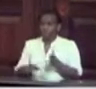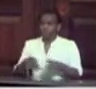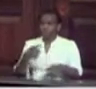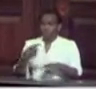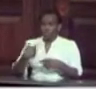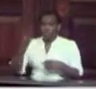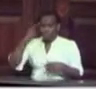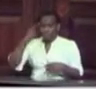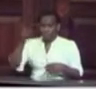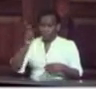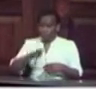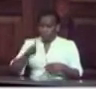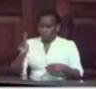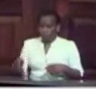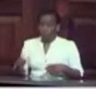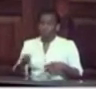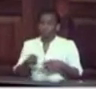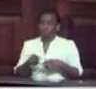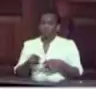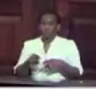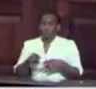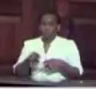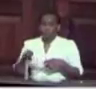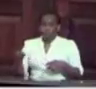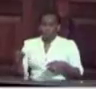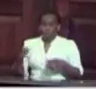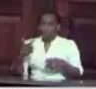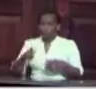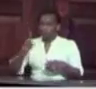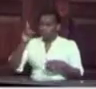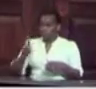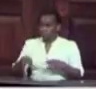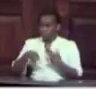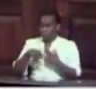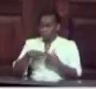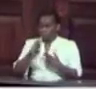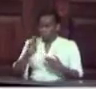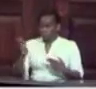aqui de professores que ficarão sem direito ao bilhete